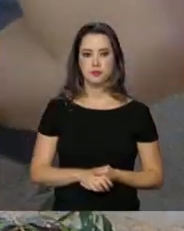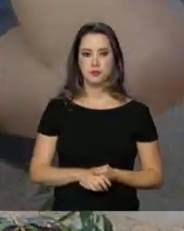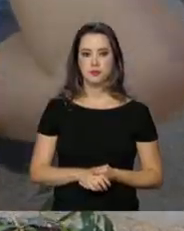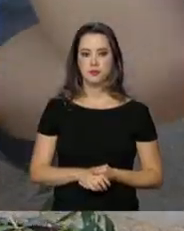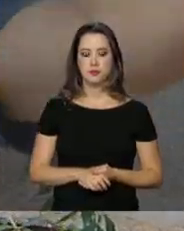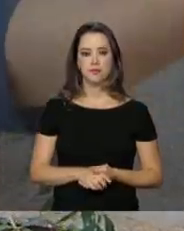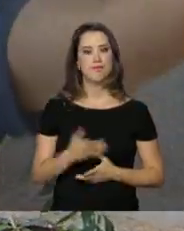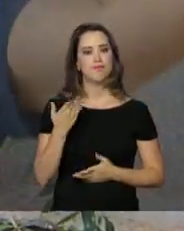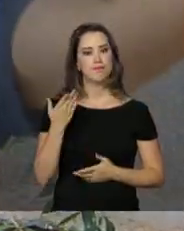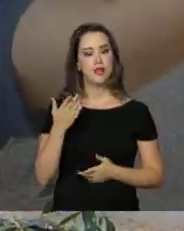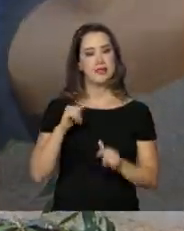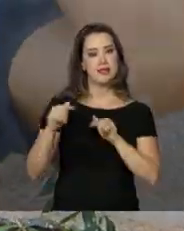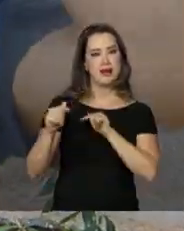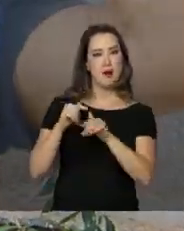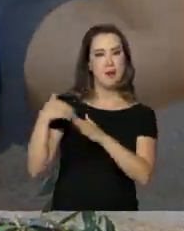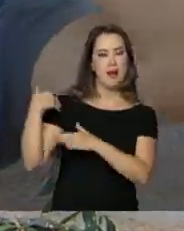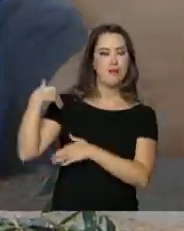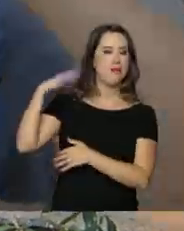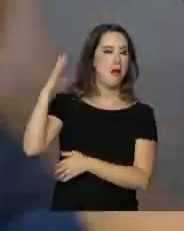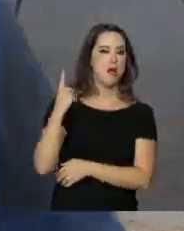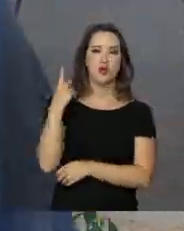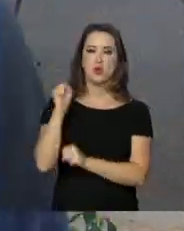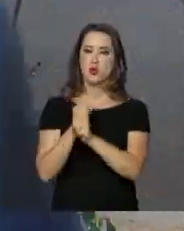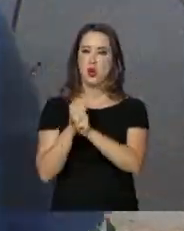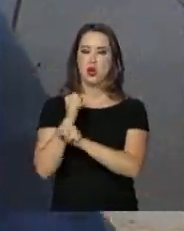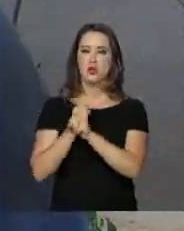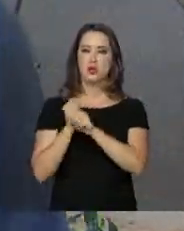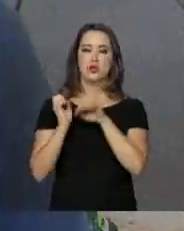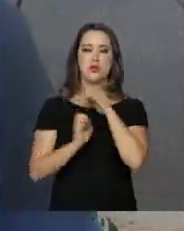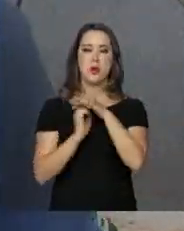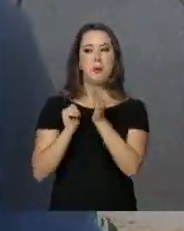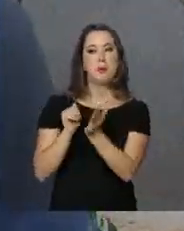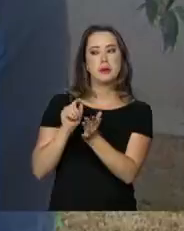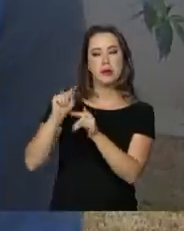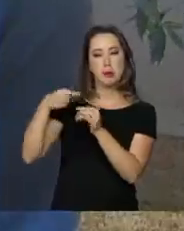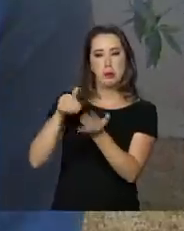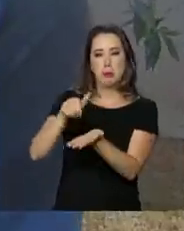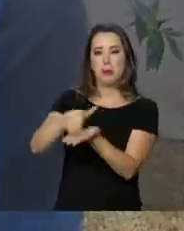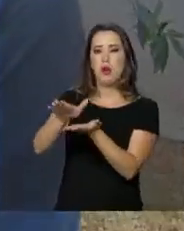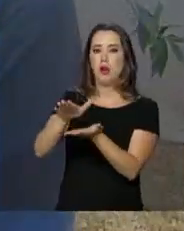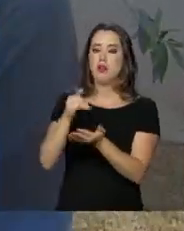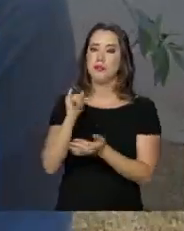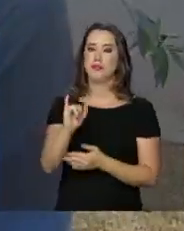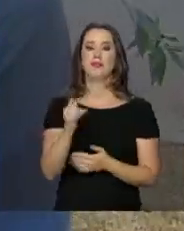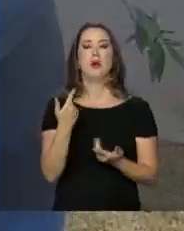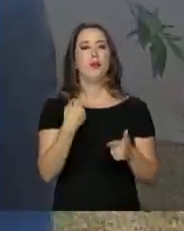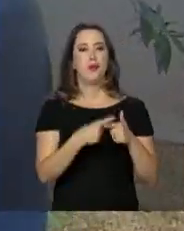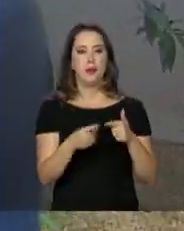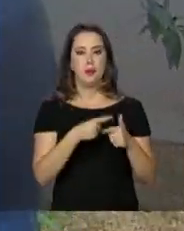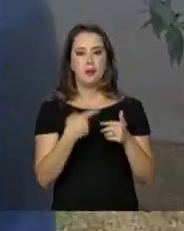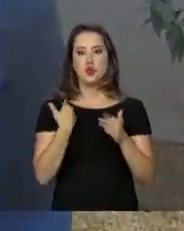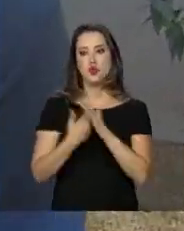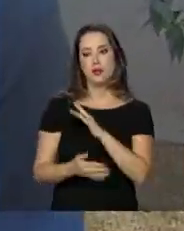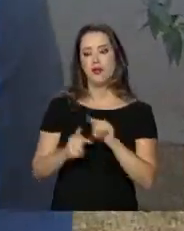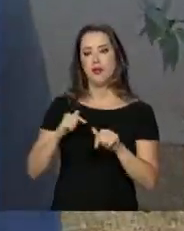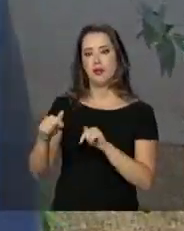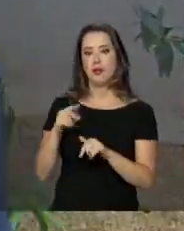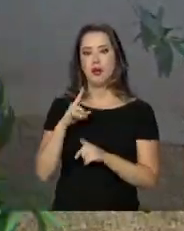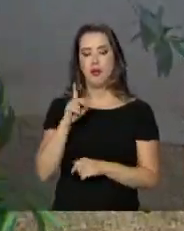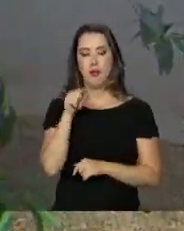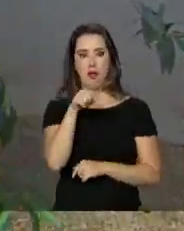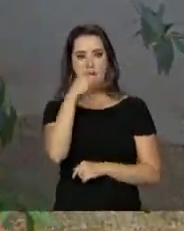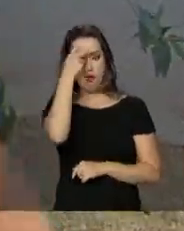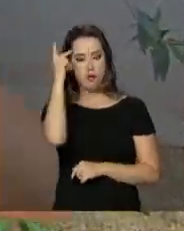renaldo trabalhava há mais de um ano em uma empresa quando foi demitido e como se não bastasse perder o emprego o